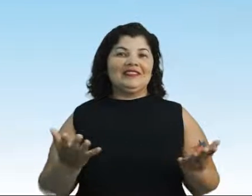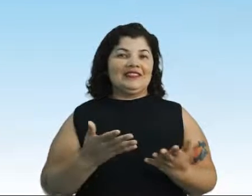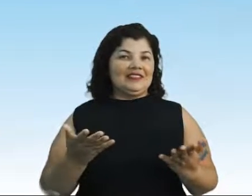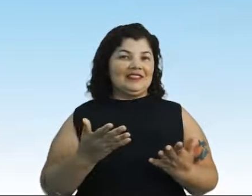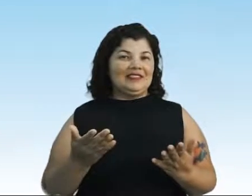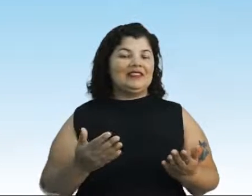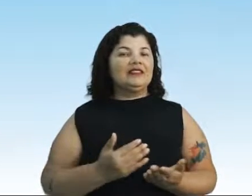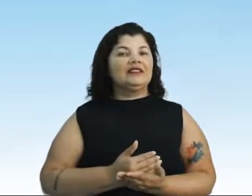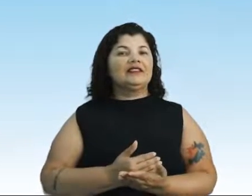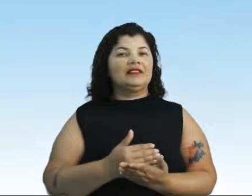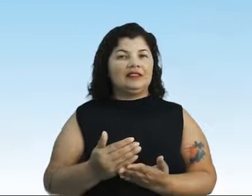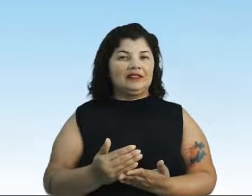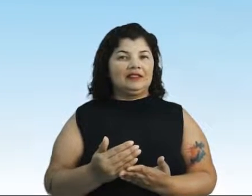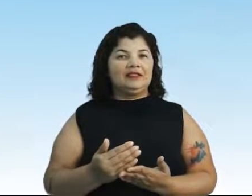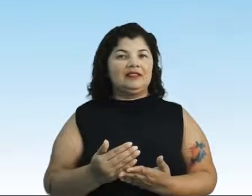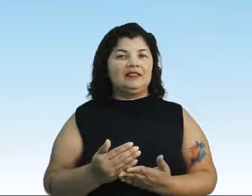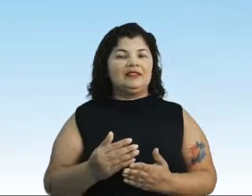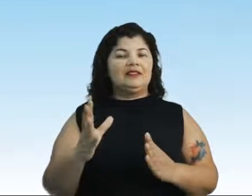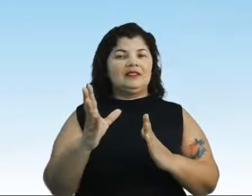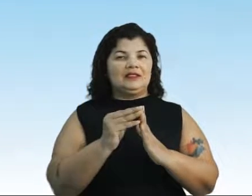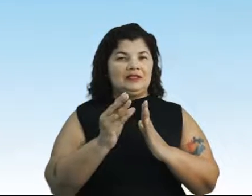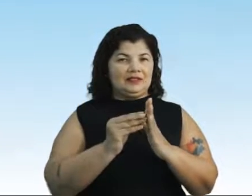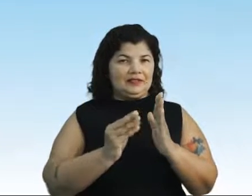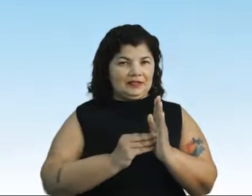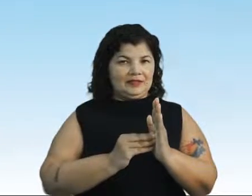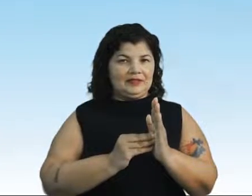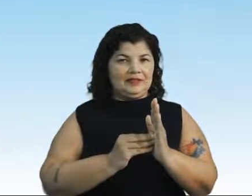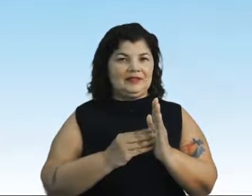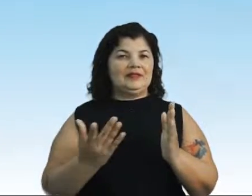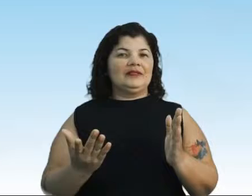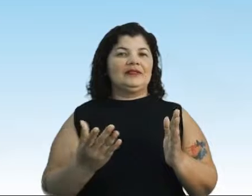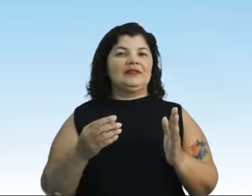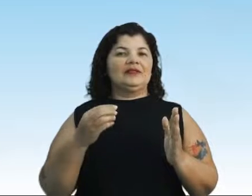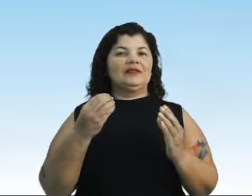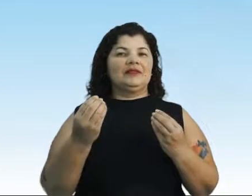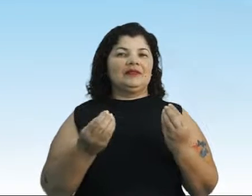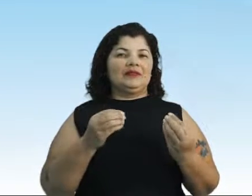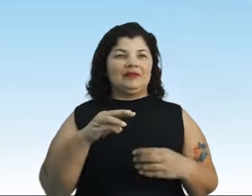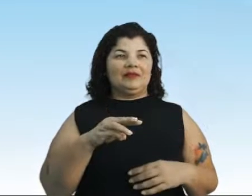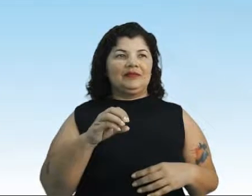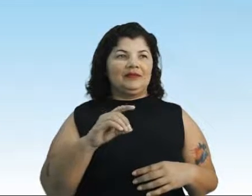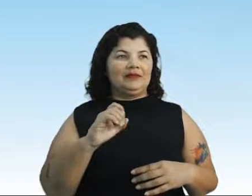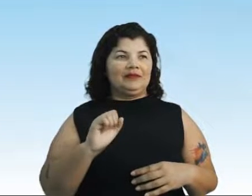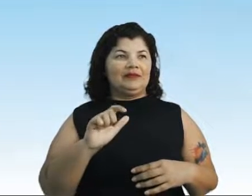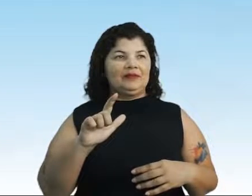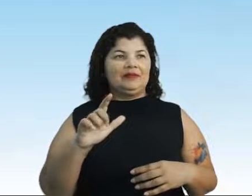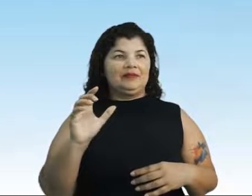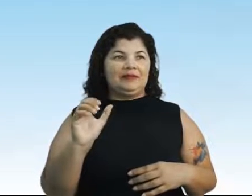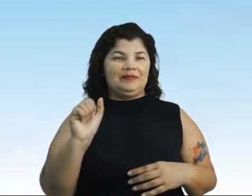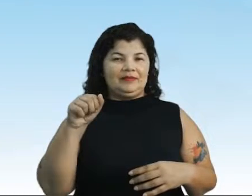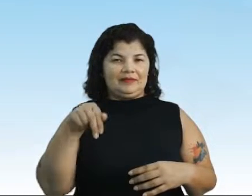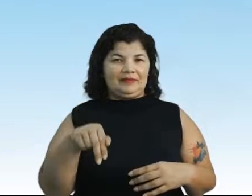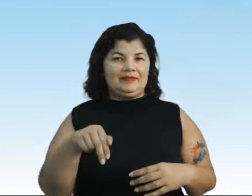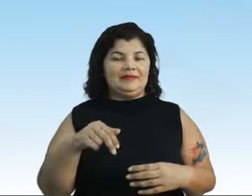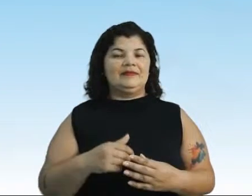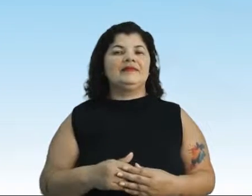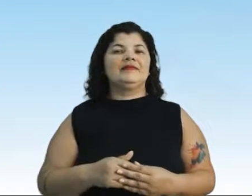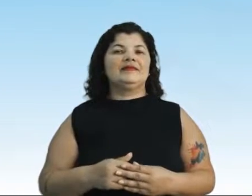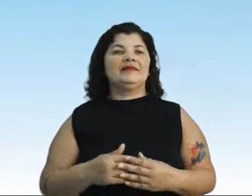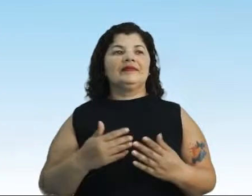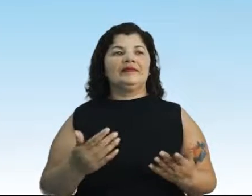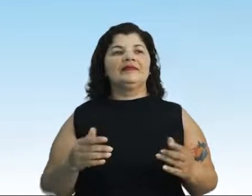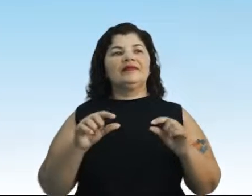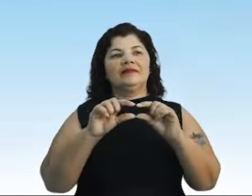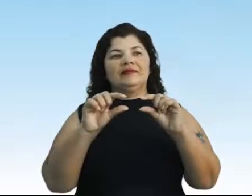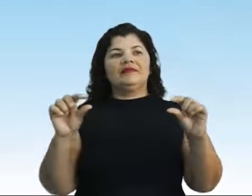vai começar no nosso conteúdo com o nosso modal can. Mas primeiro eu vou falar rapidinho dessa